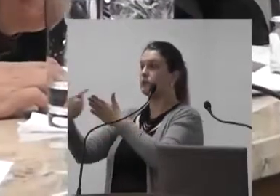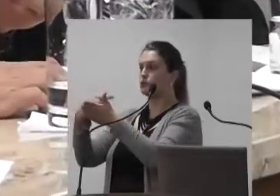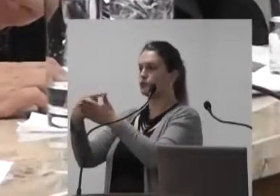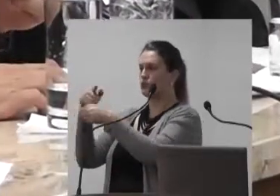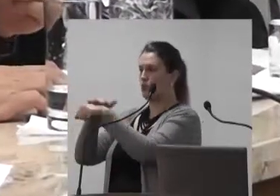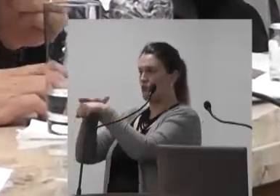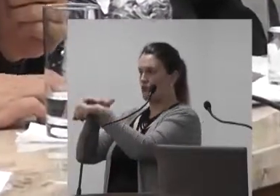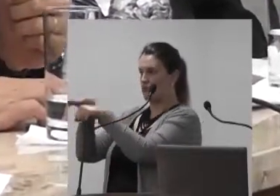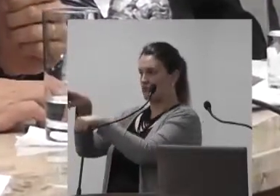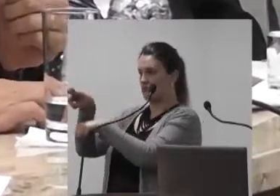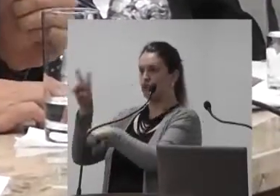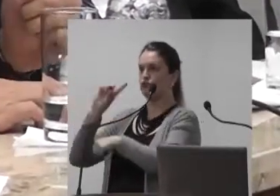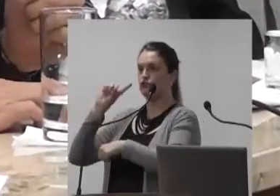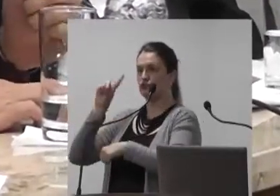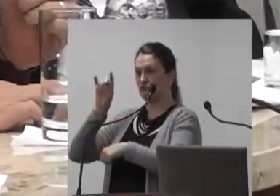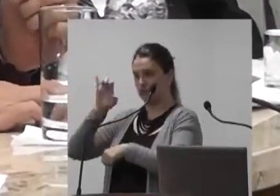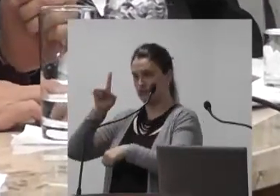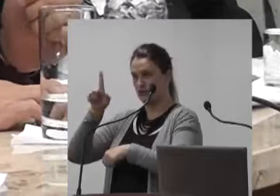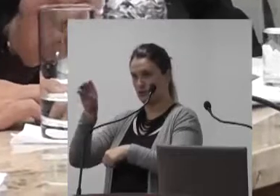estava conversando com o vereador Diego,